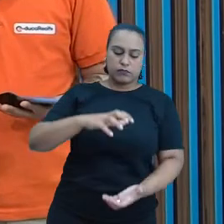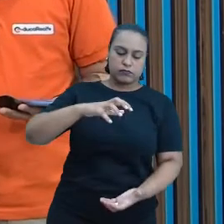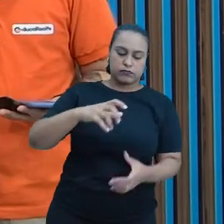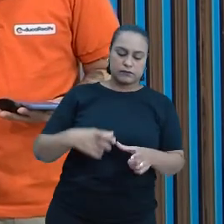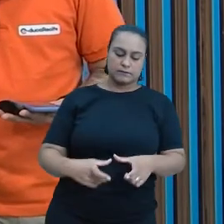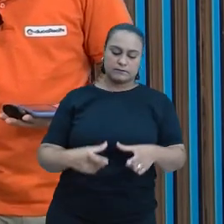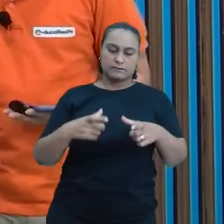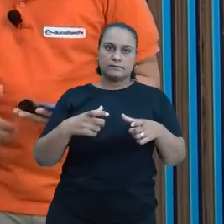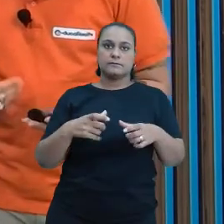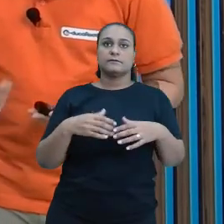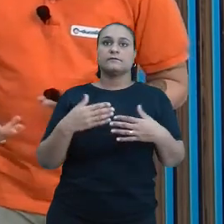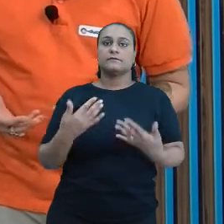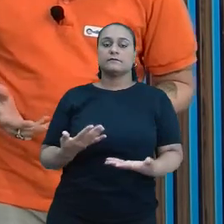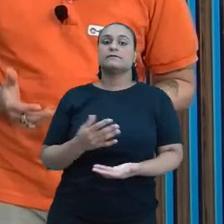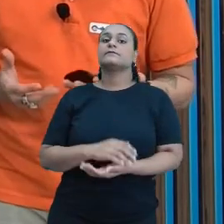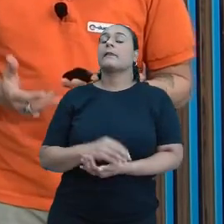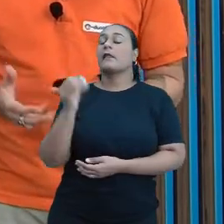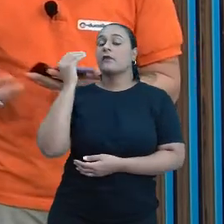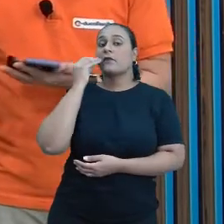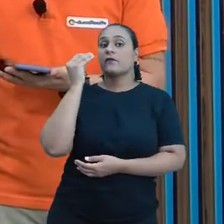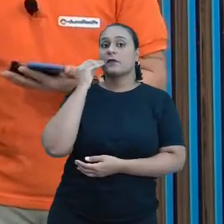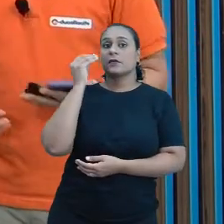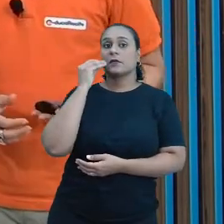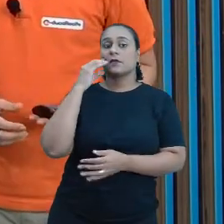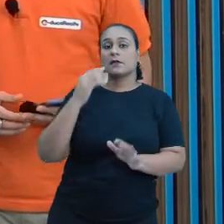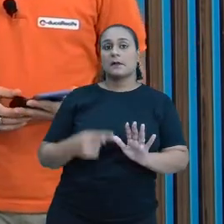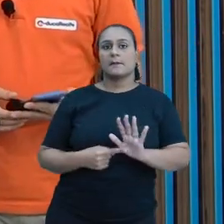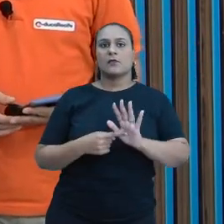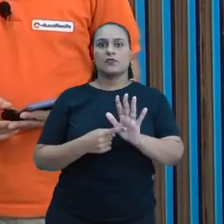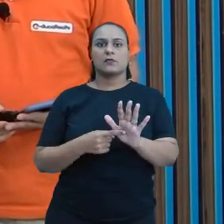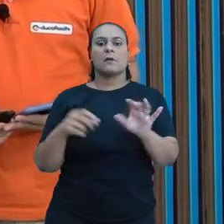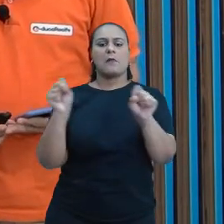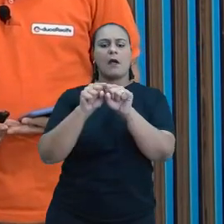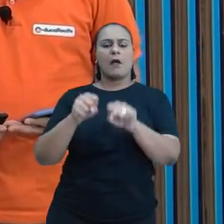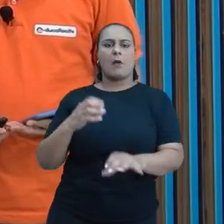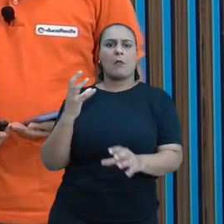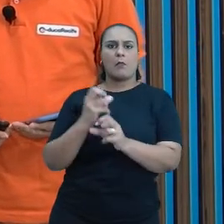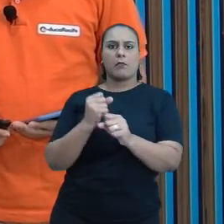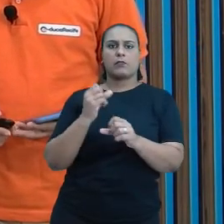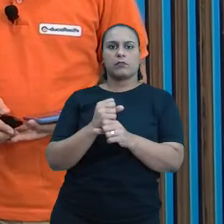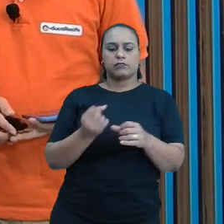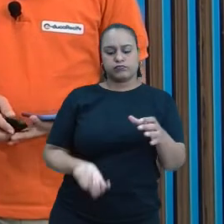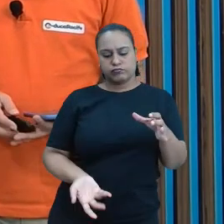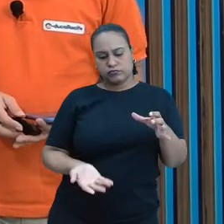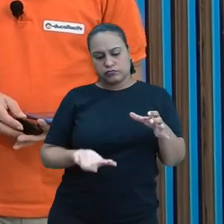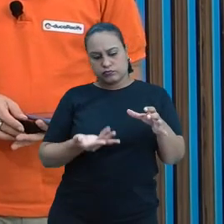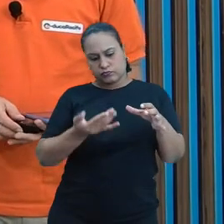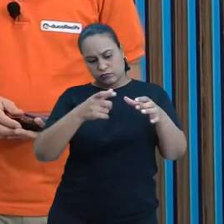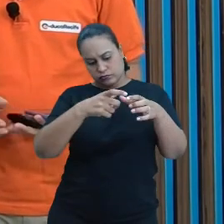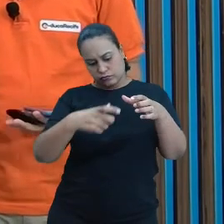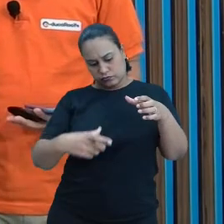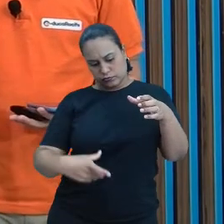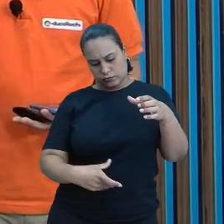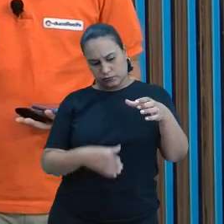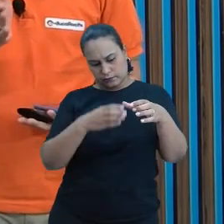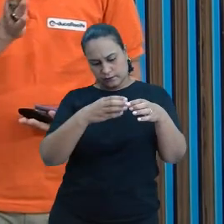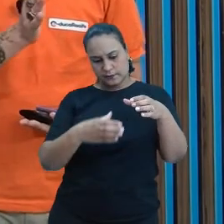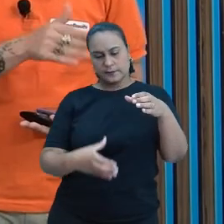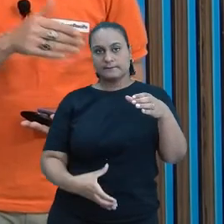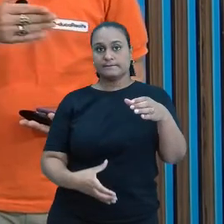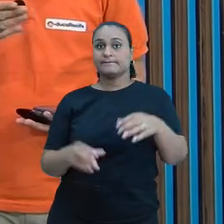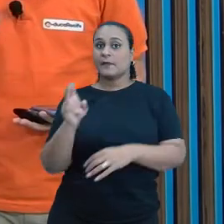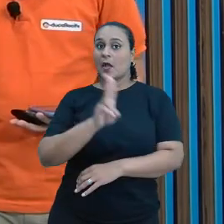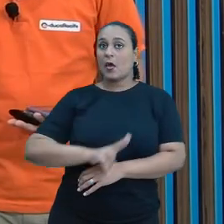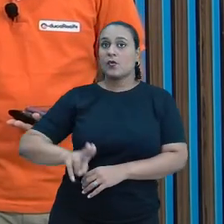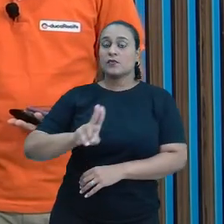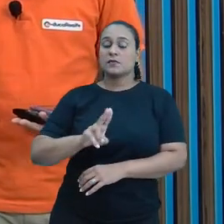Então, um pouco essa ideia que a gente vai tentar trazer para sistematizar o volume do cilindro, tá certo? Então, perceba que a gente está usando o